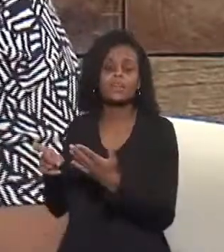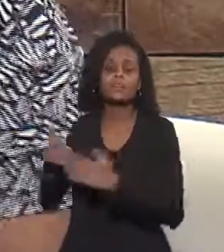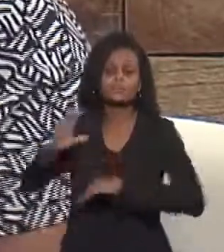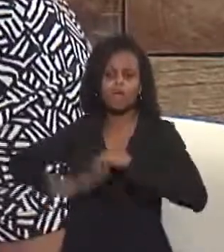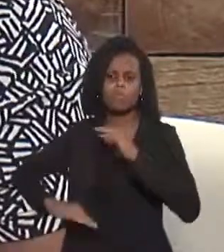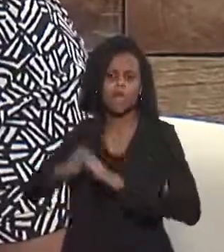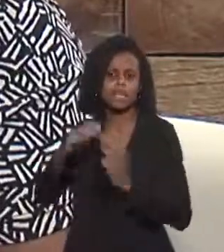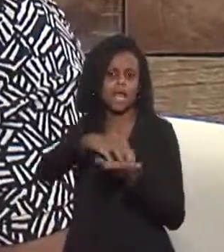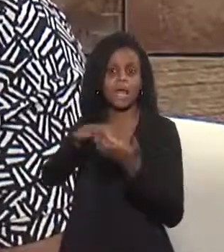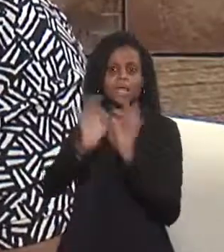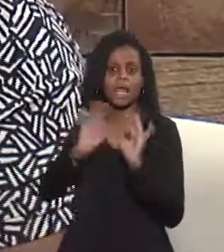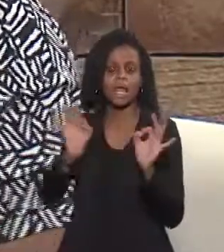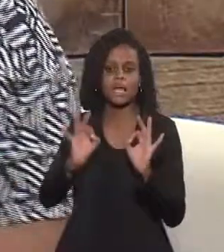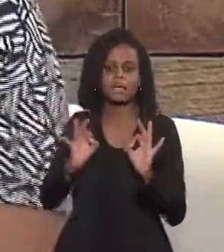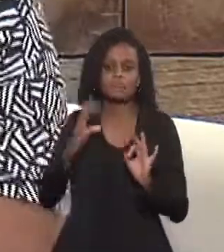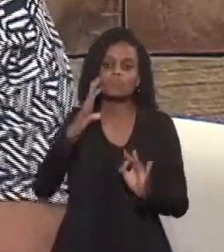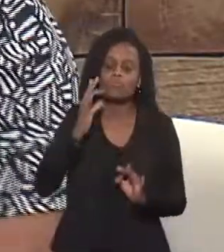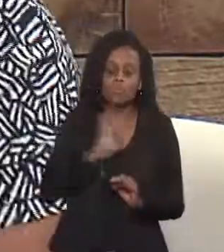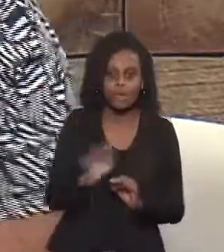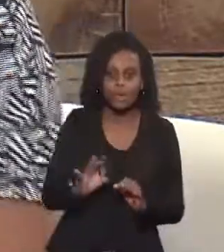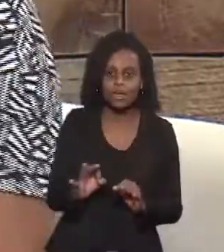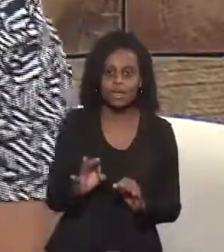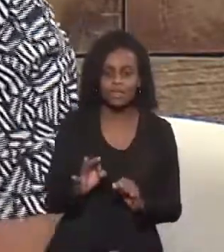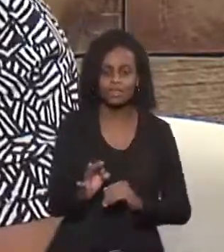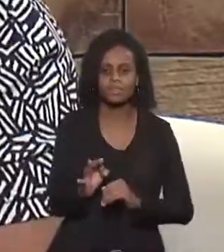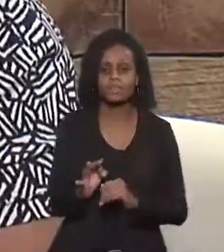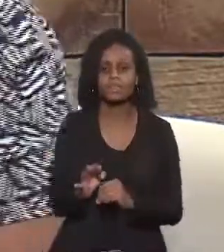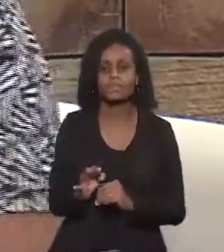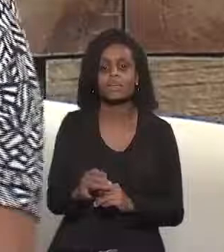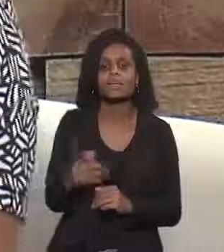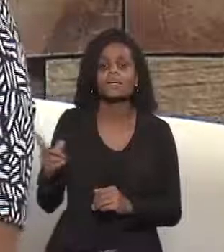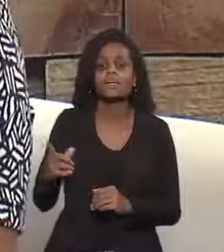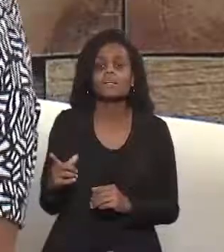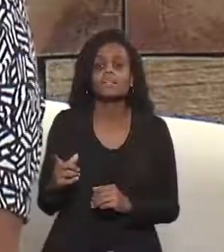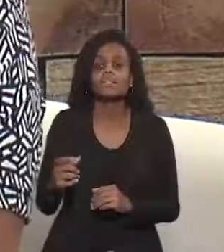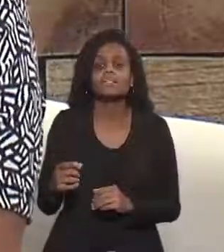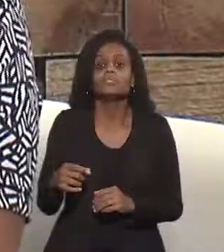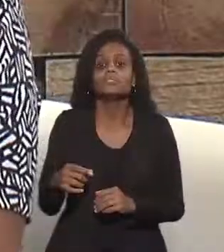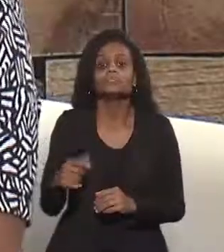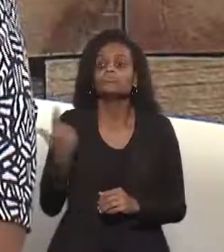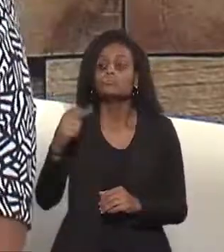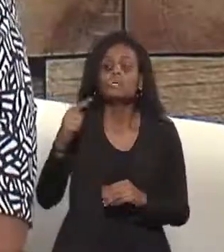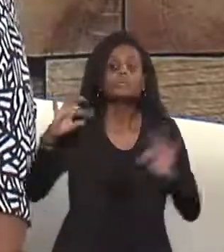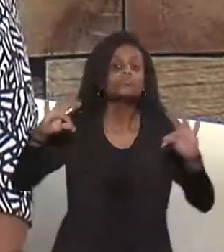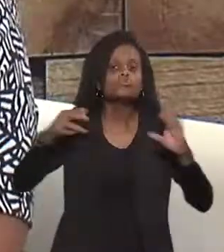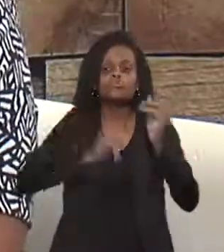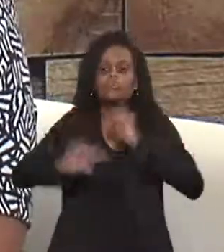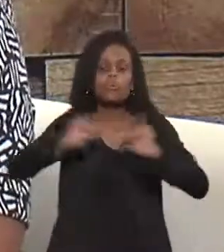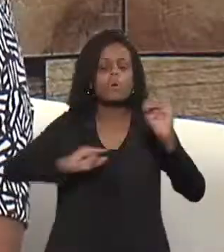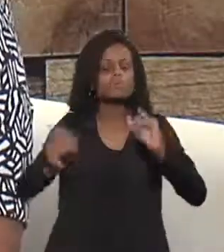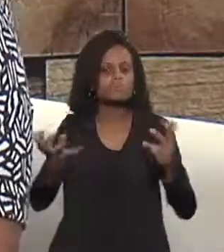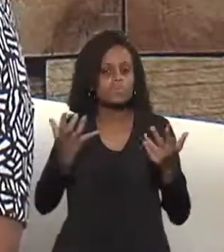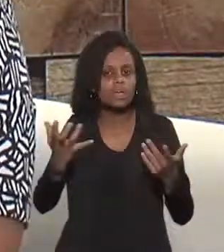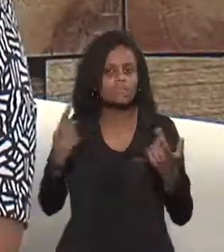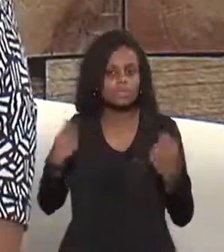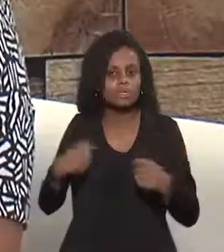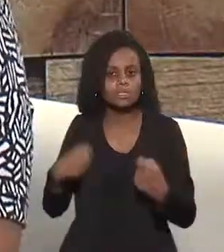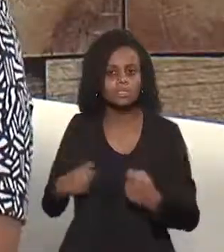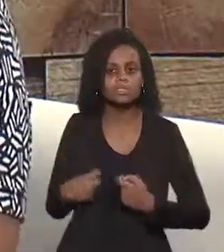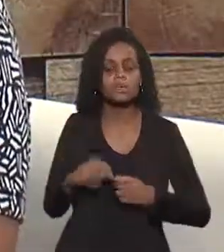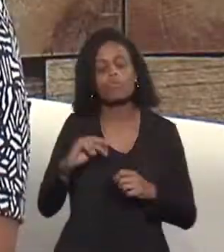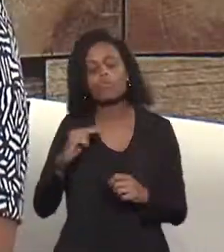não serem especialistas na área, não terem conhecimento, serem leigos, né? Não recebem toda a informação que